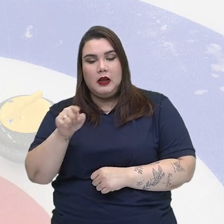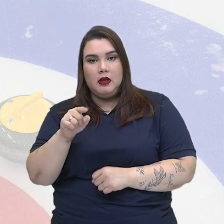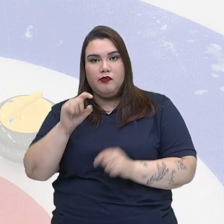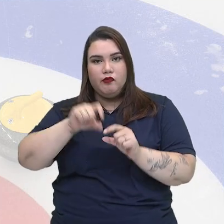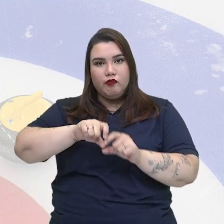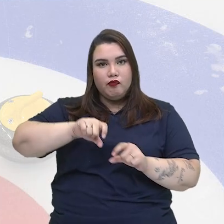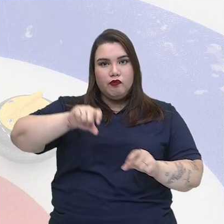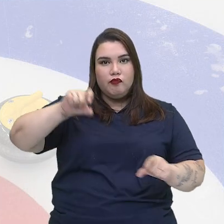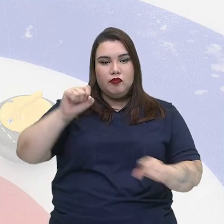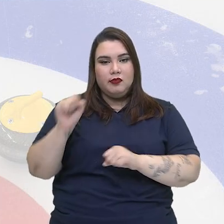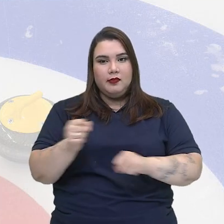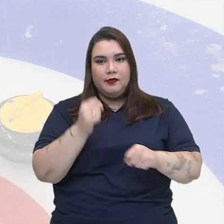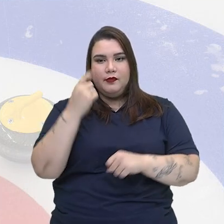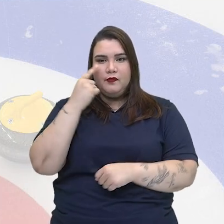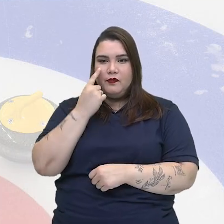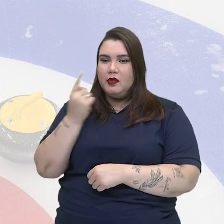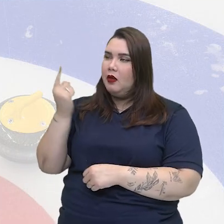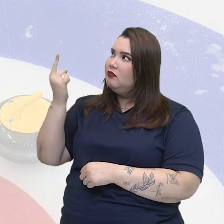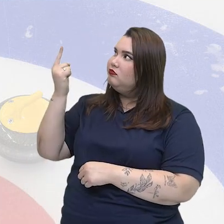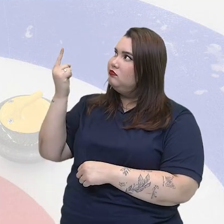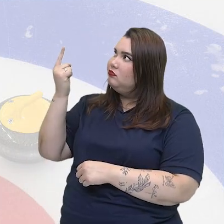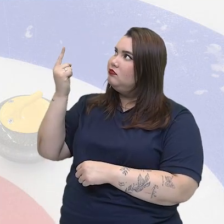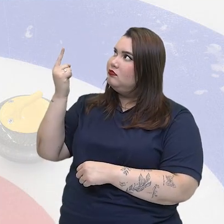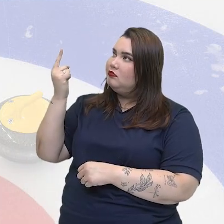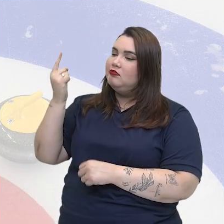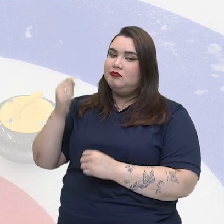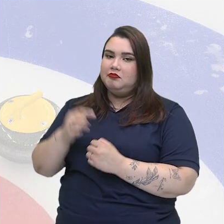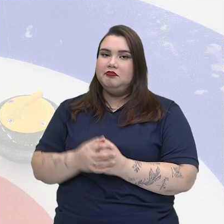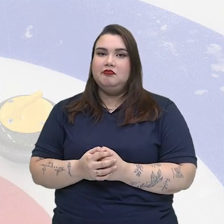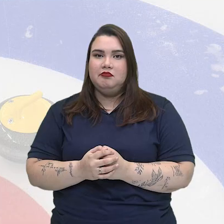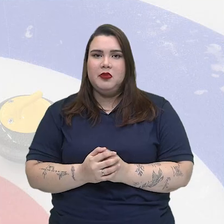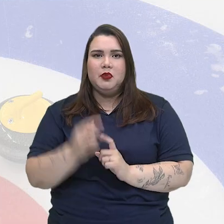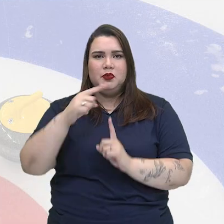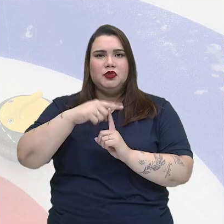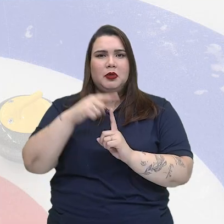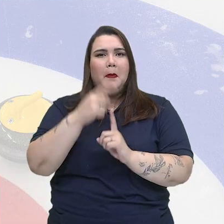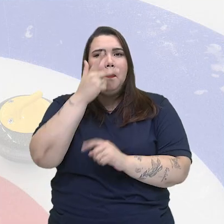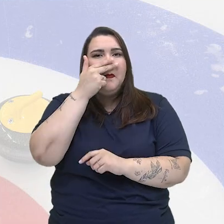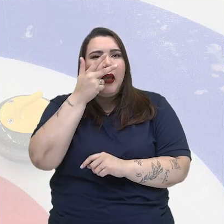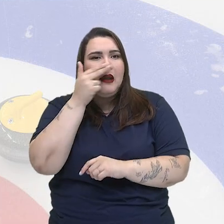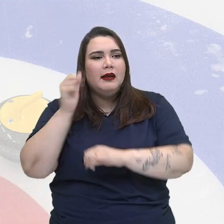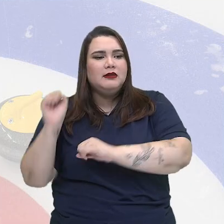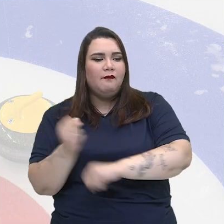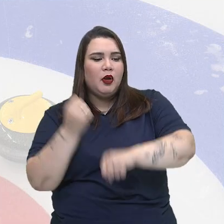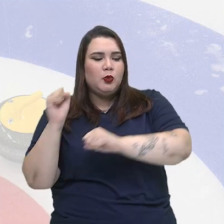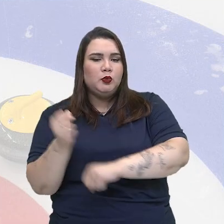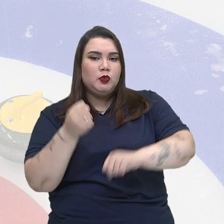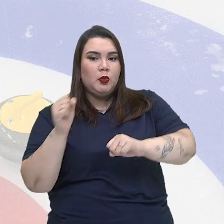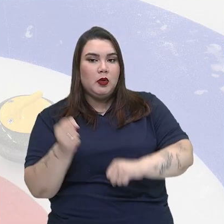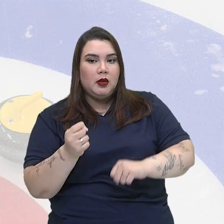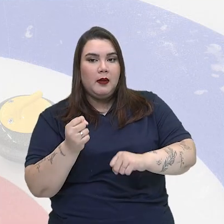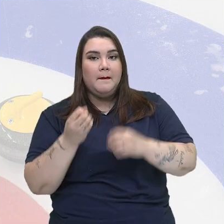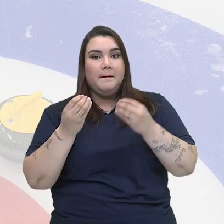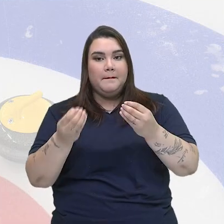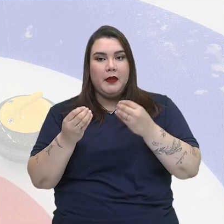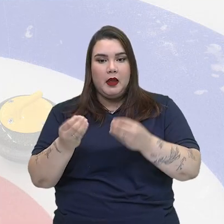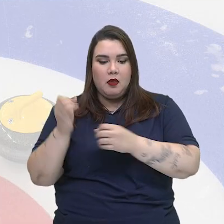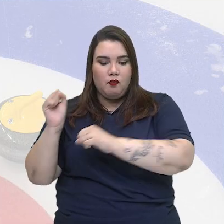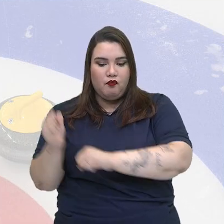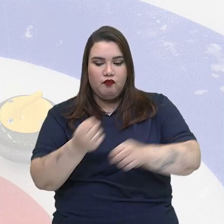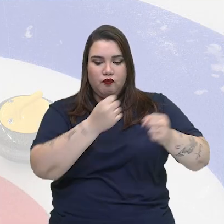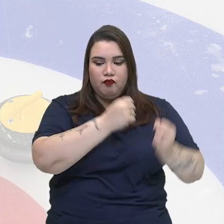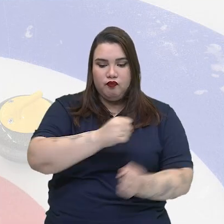estão vendo na imagem. É uma espécie de vassoura, né? É usada para varrer a pista de gelo e diminuir